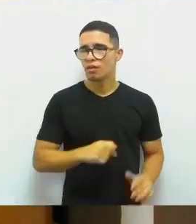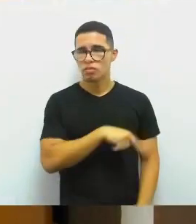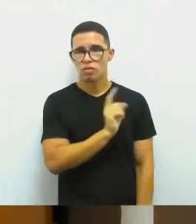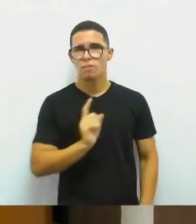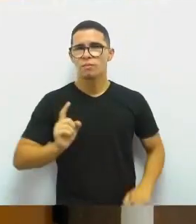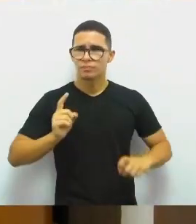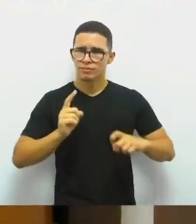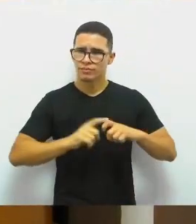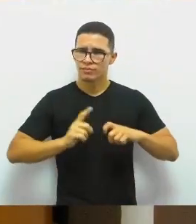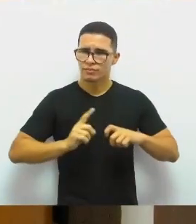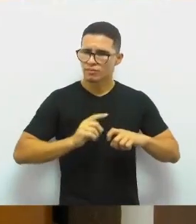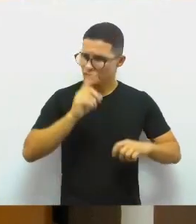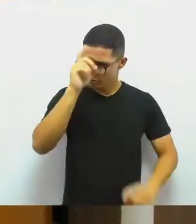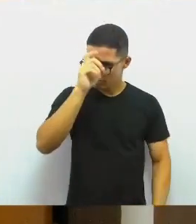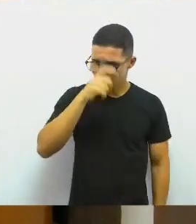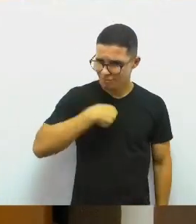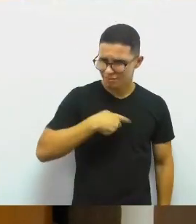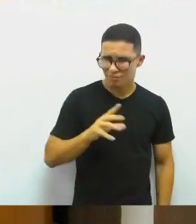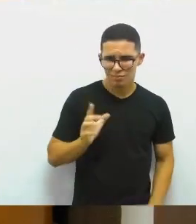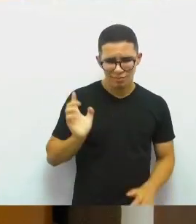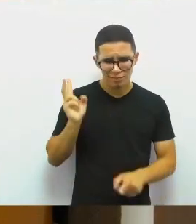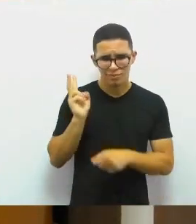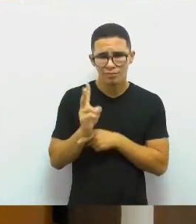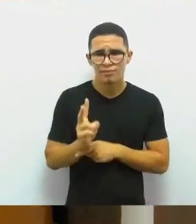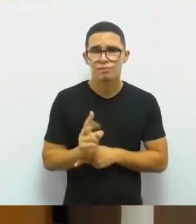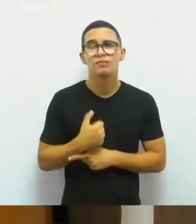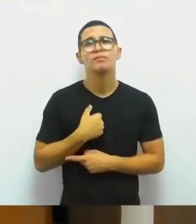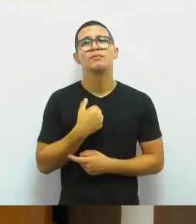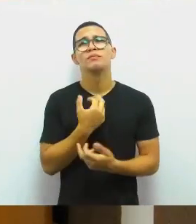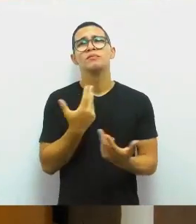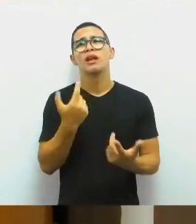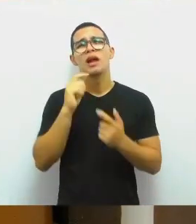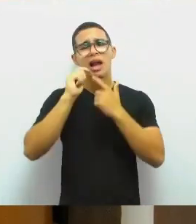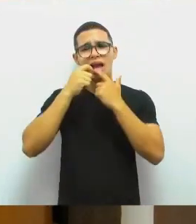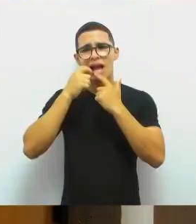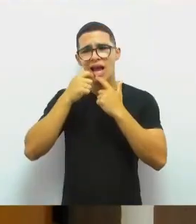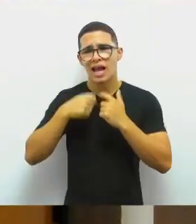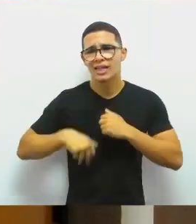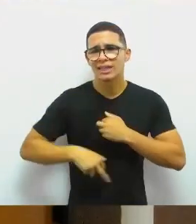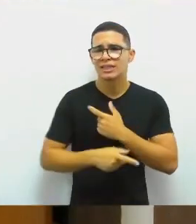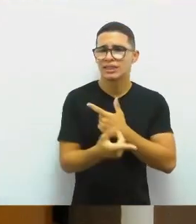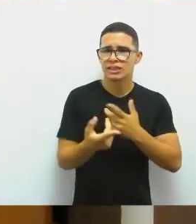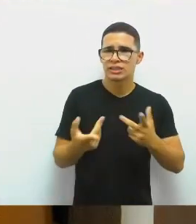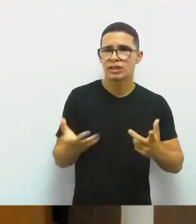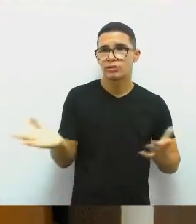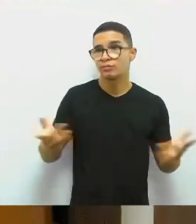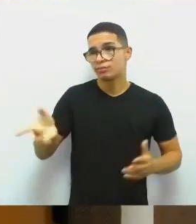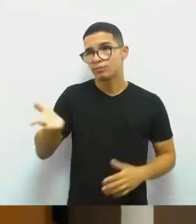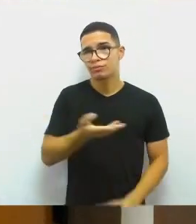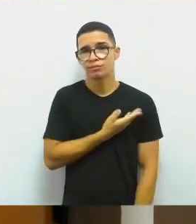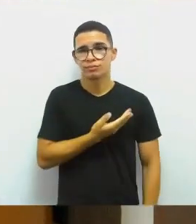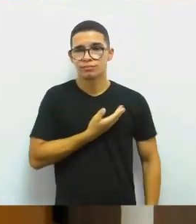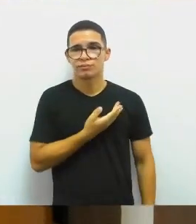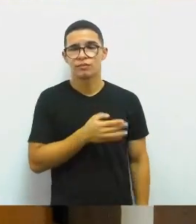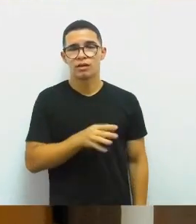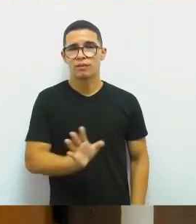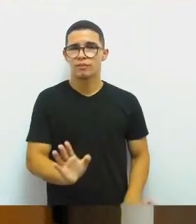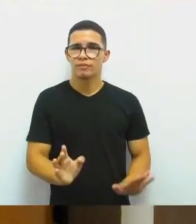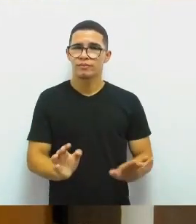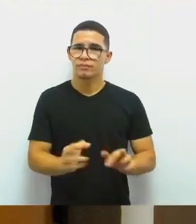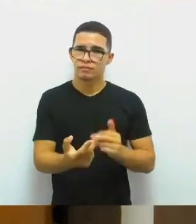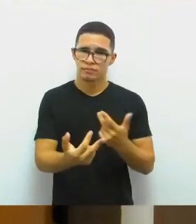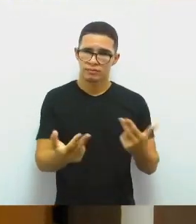nós procuramos... Né? Tanto no centro odontológico, hoje tem a doutora Camila aqui representando, tem a